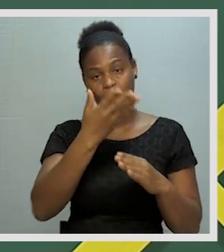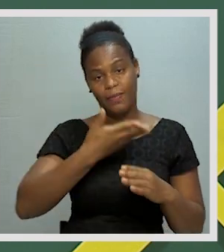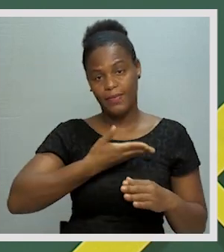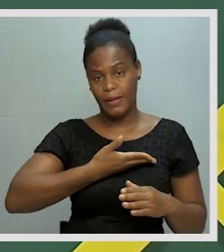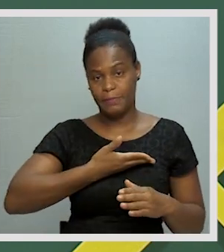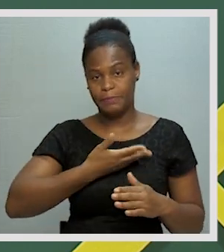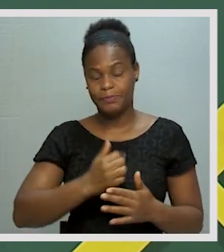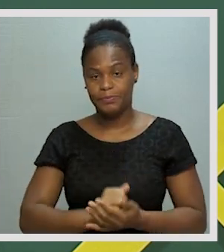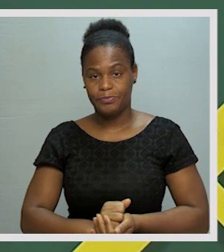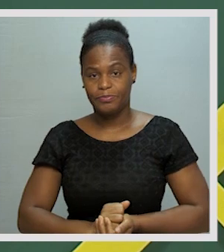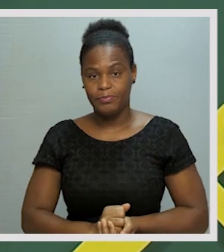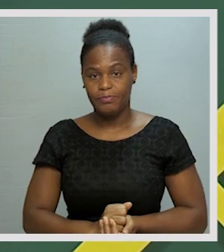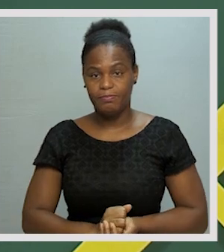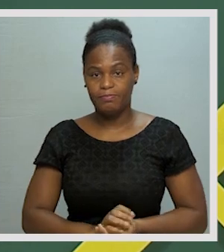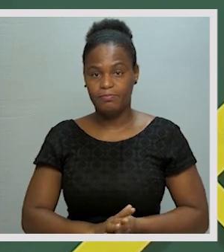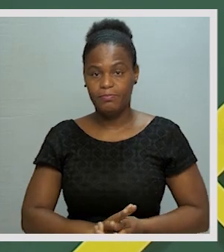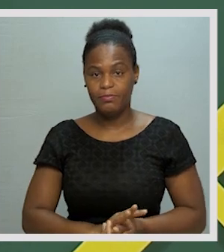mais